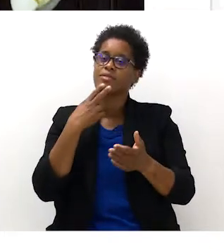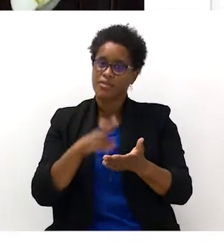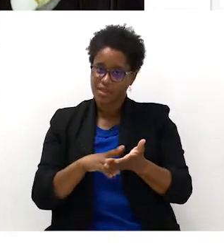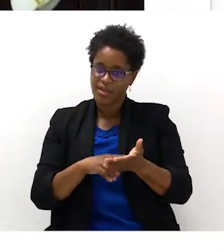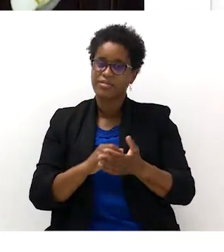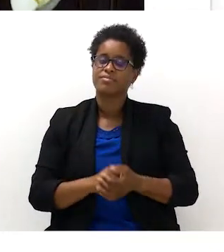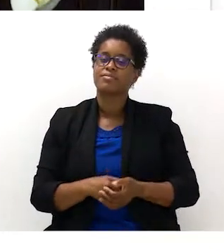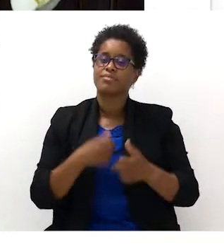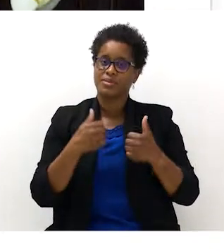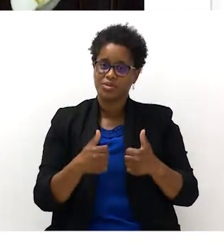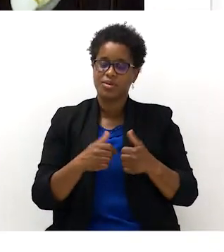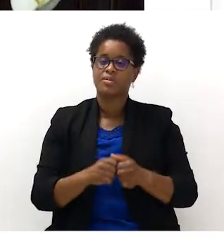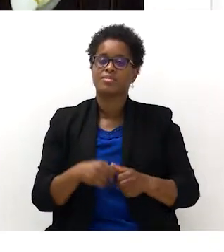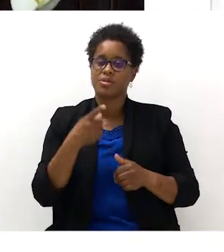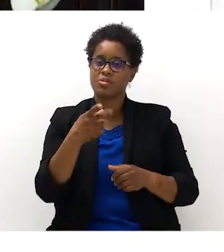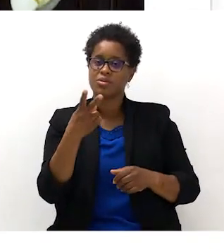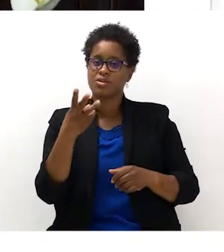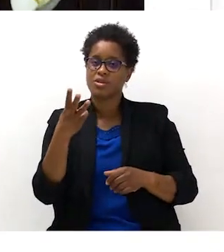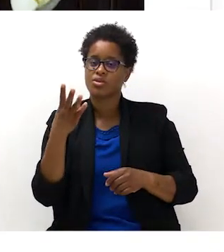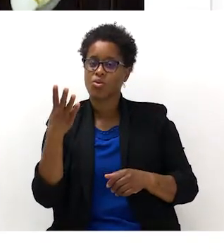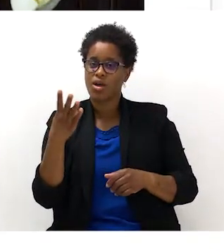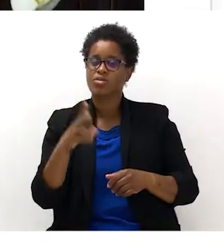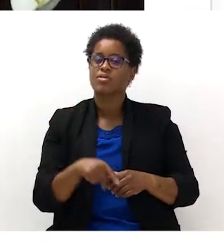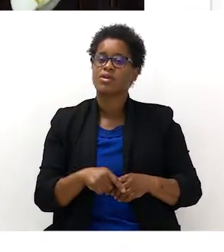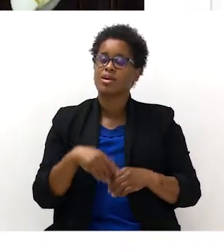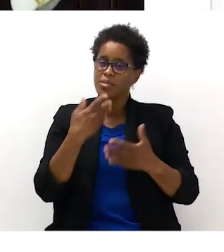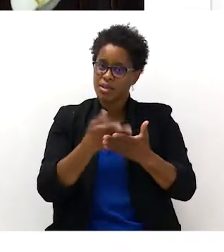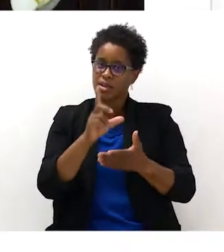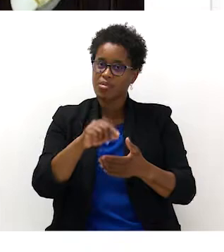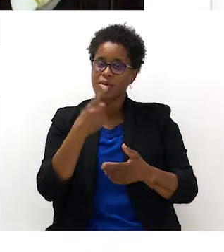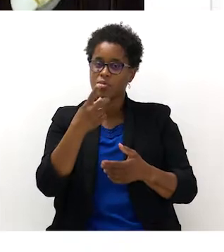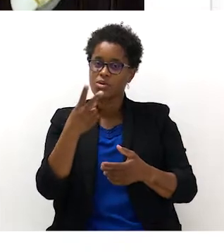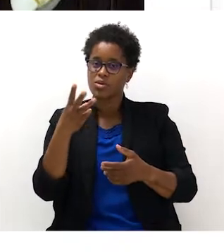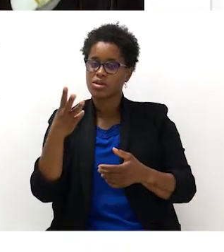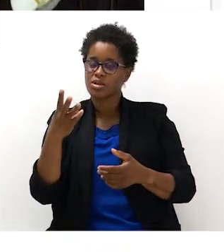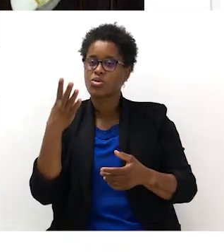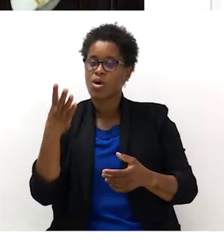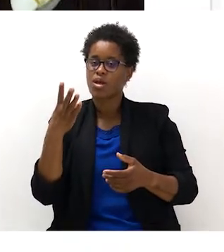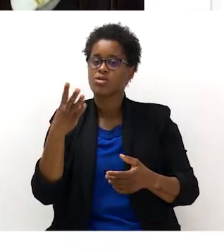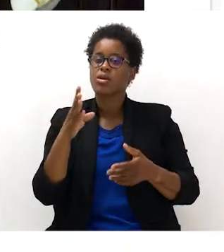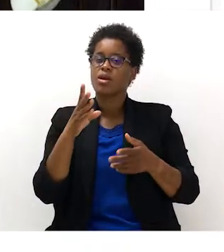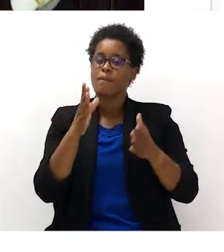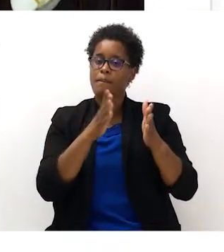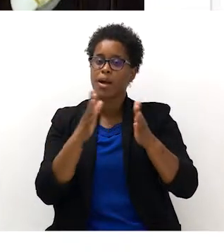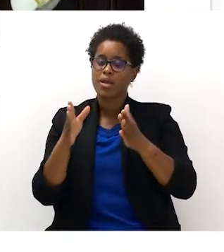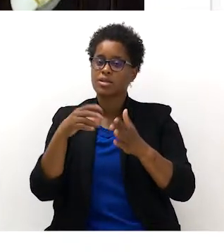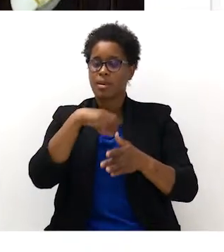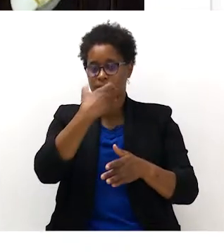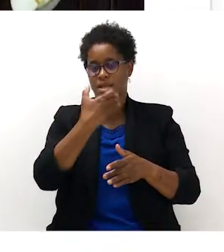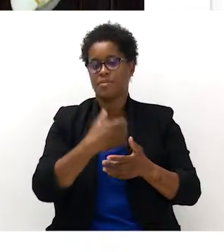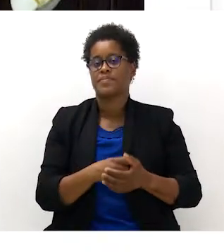verdade? Muito bem, temos 1, 2, 3, 4, que representa também 1, 2, 3, 4 partes da